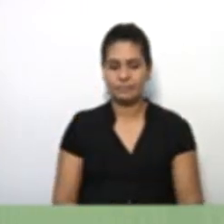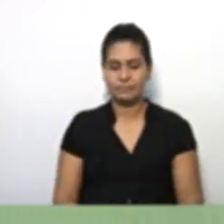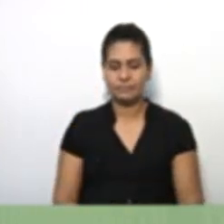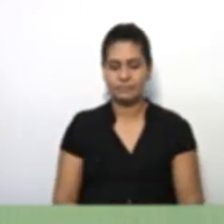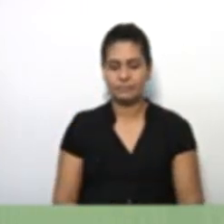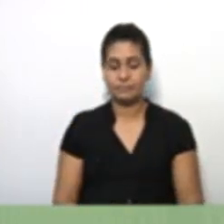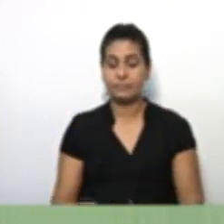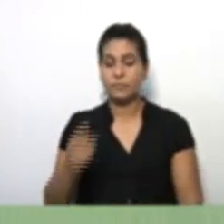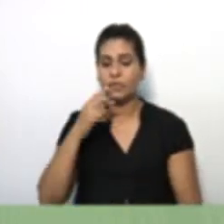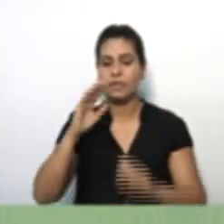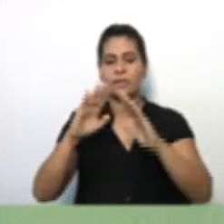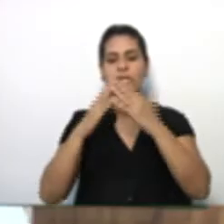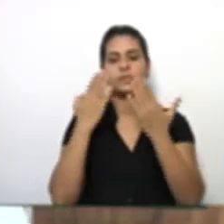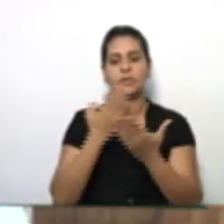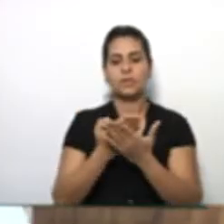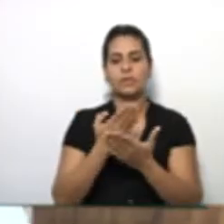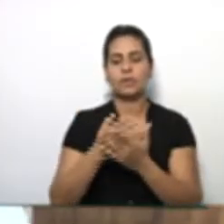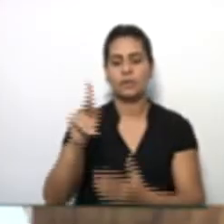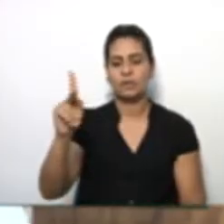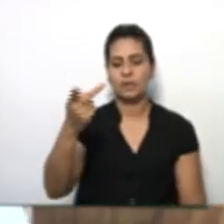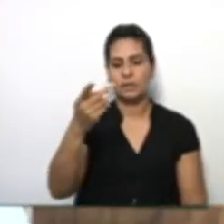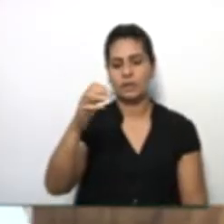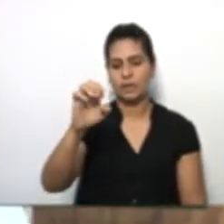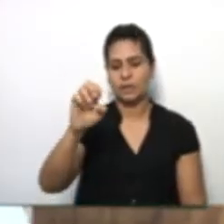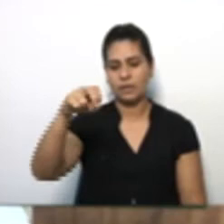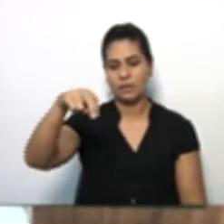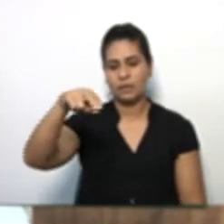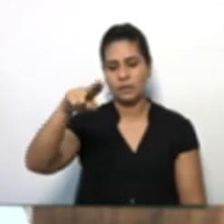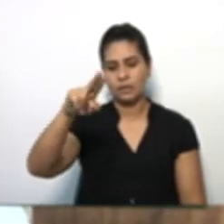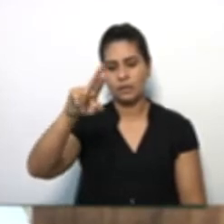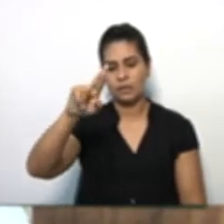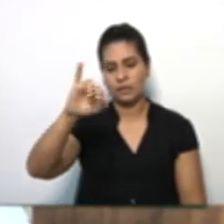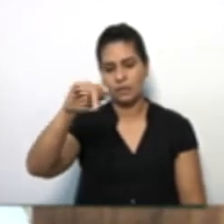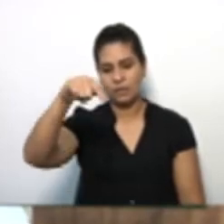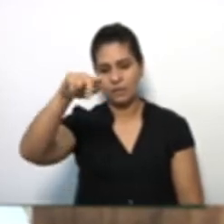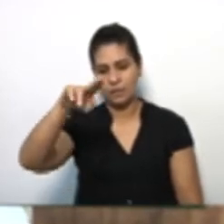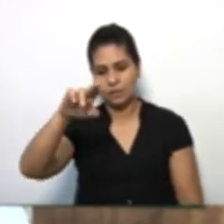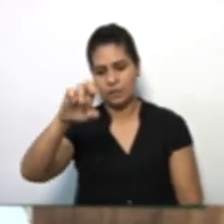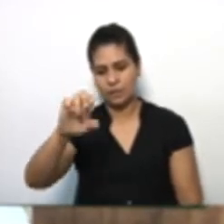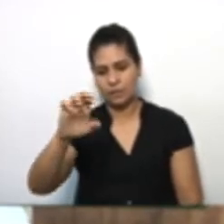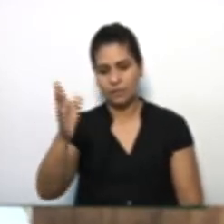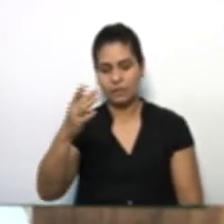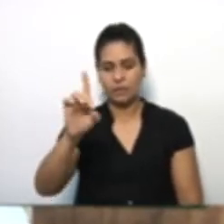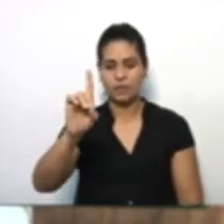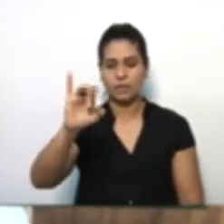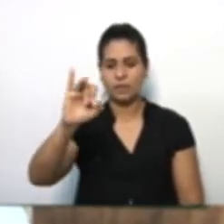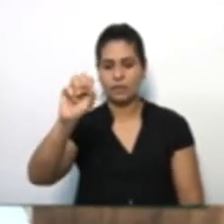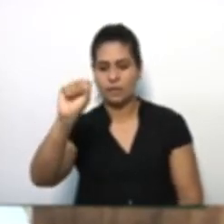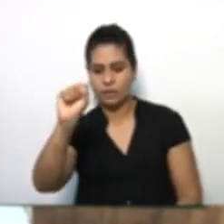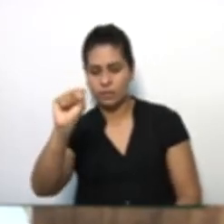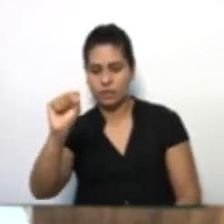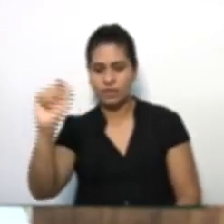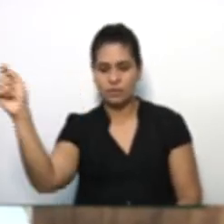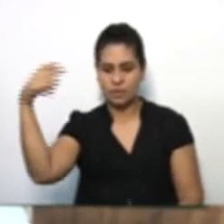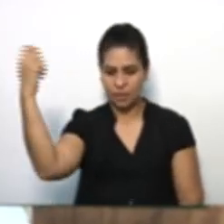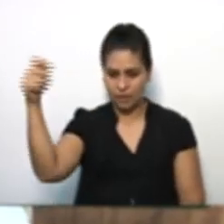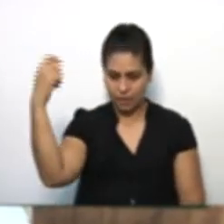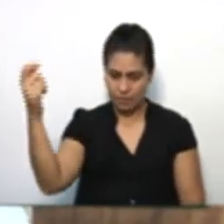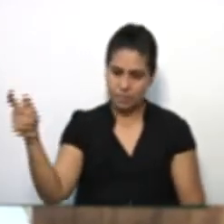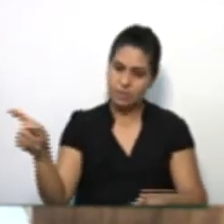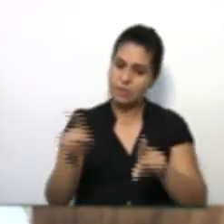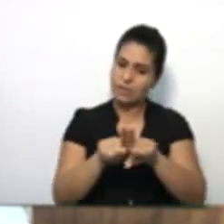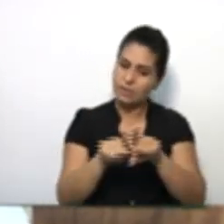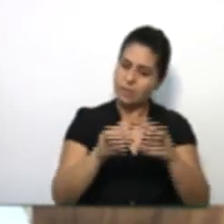duas escolas, tá? Henrique Dias e a Dona Benta. Henrique Dias lá de Ariquemes e a Dona Benta de